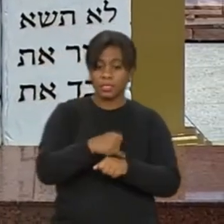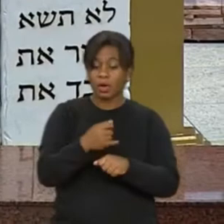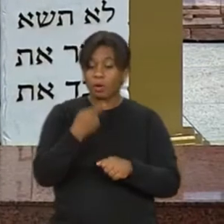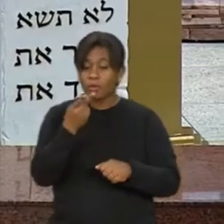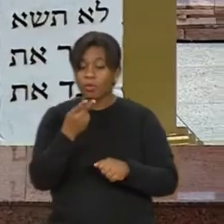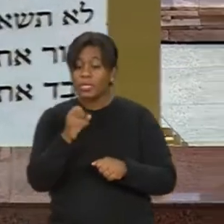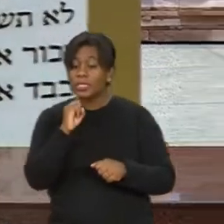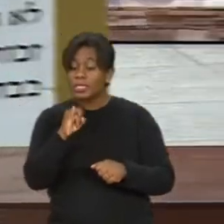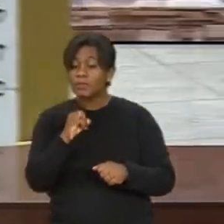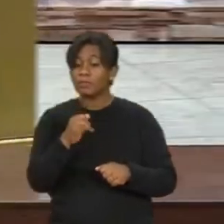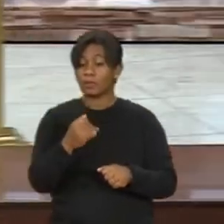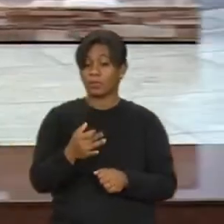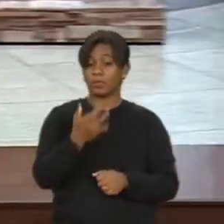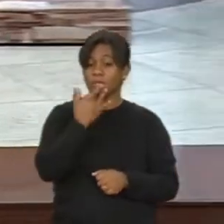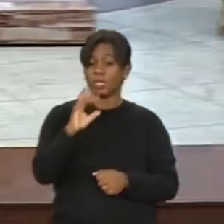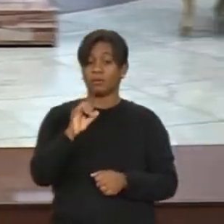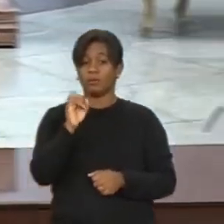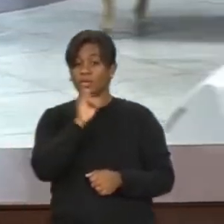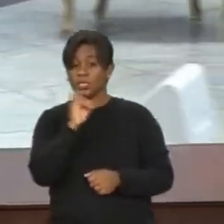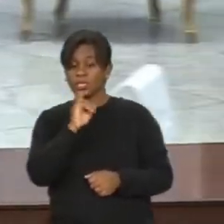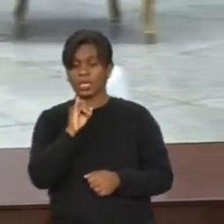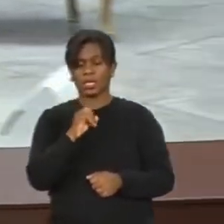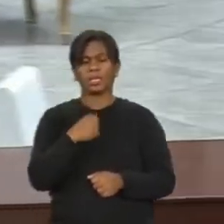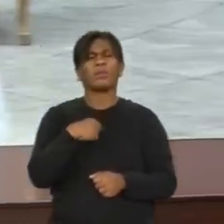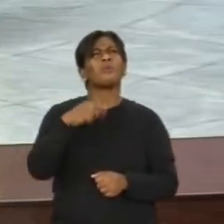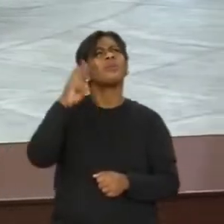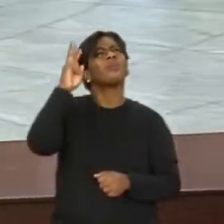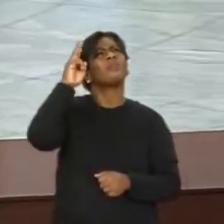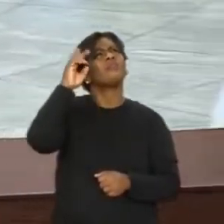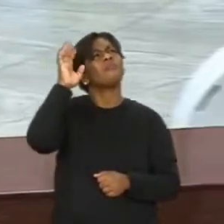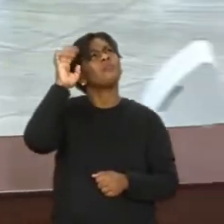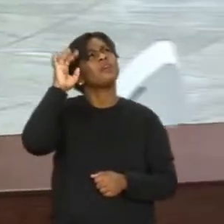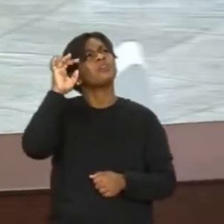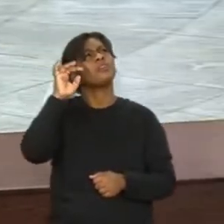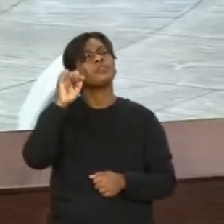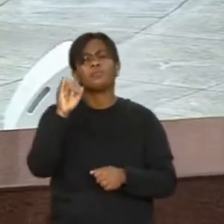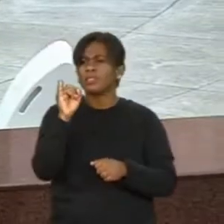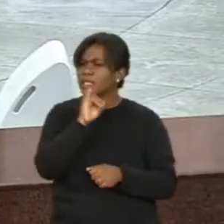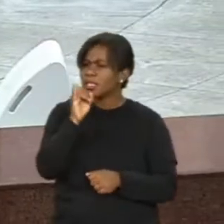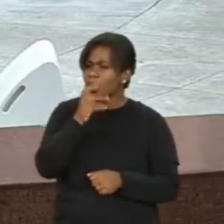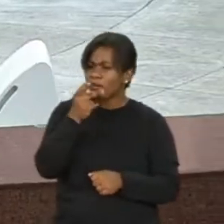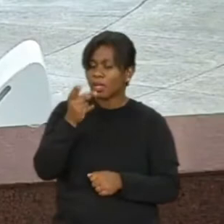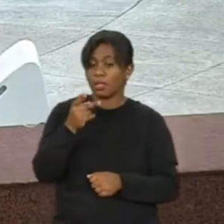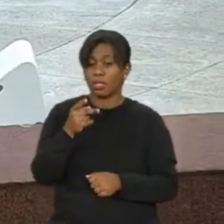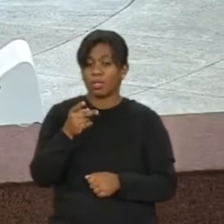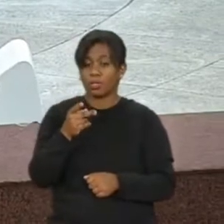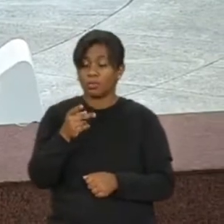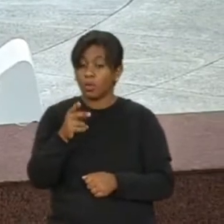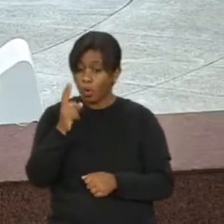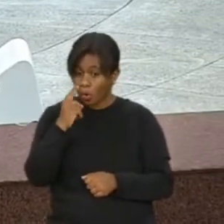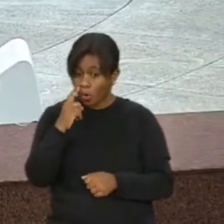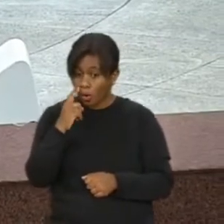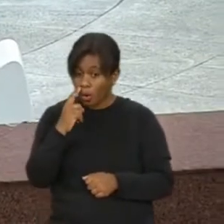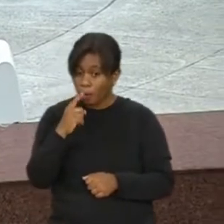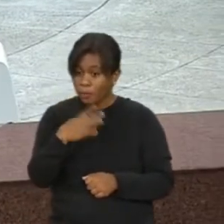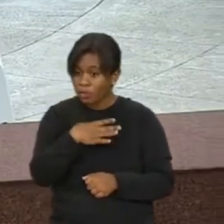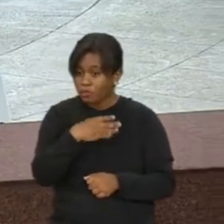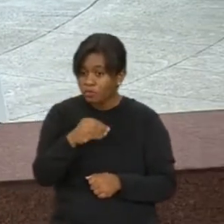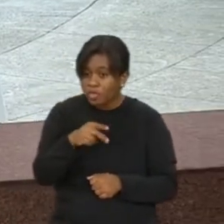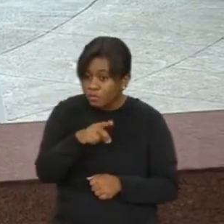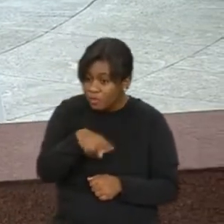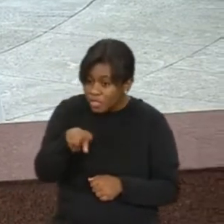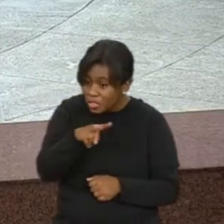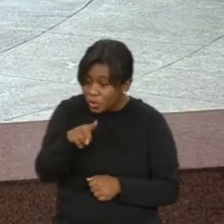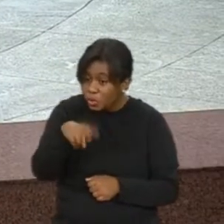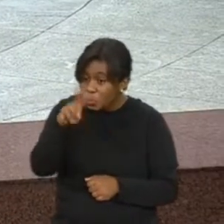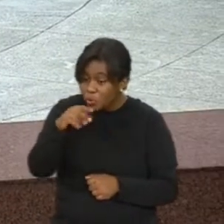Isaac. Eu imagino Isaac dizendo para ele assim, ó, para ele e para o irmão, meus filhos, nunca brinque com